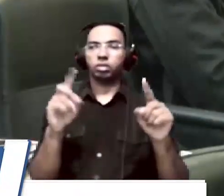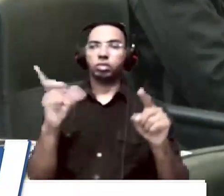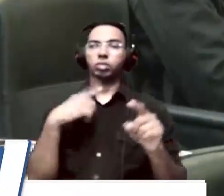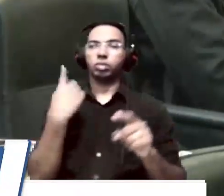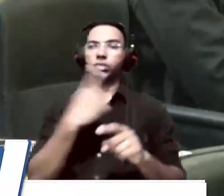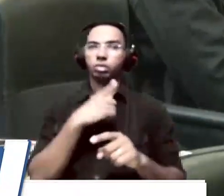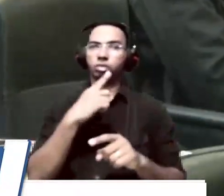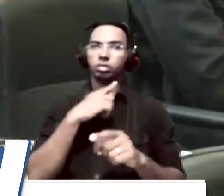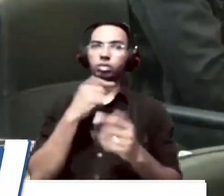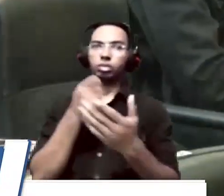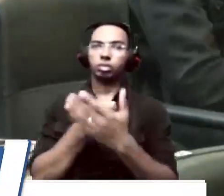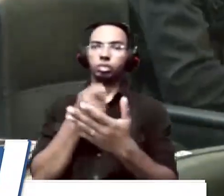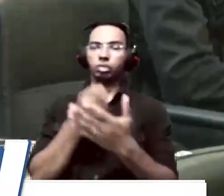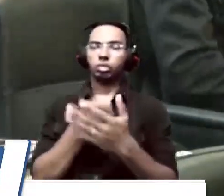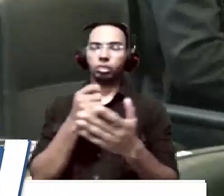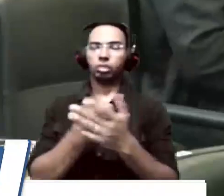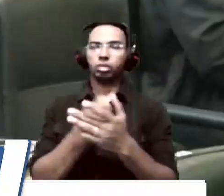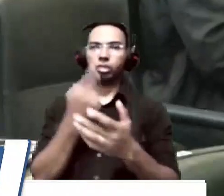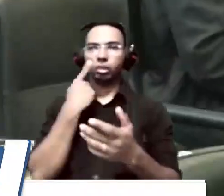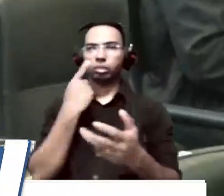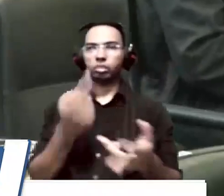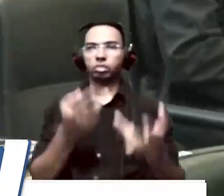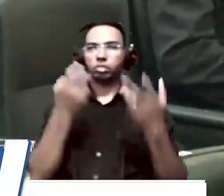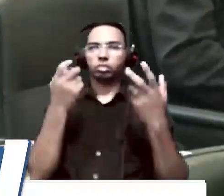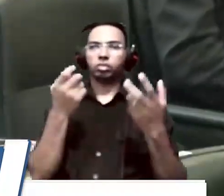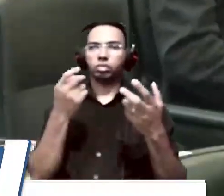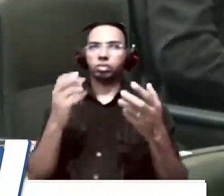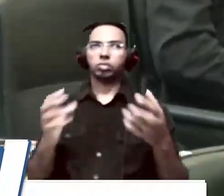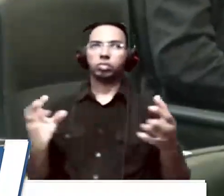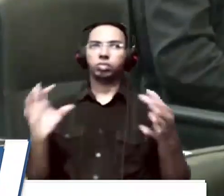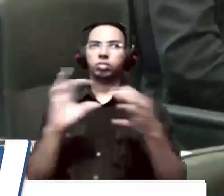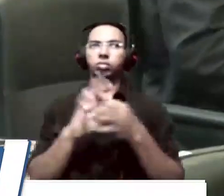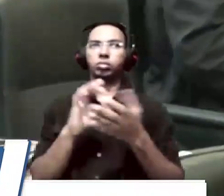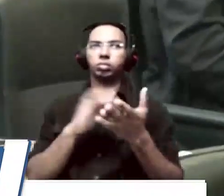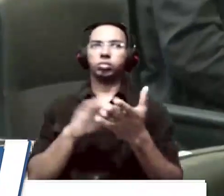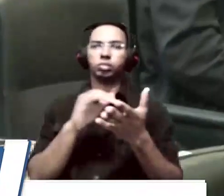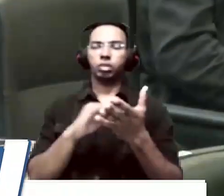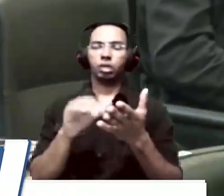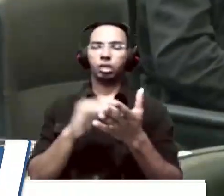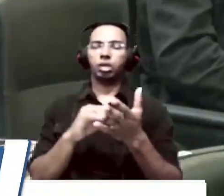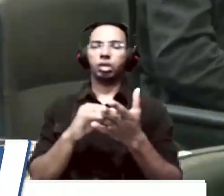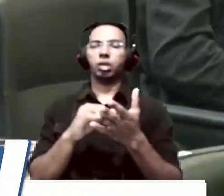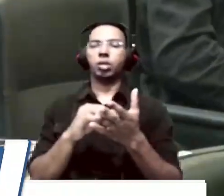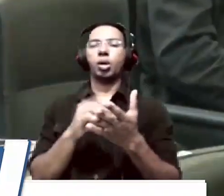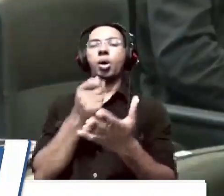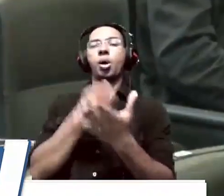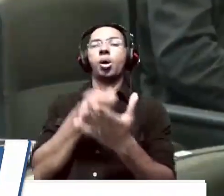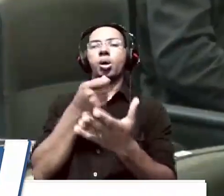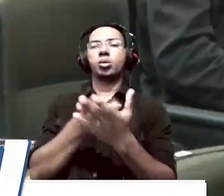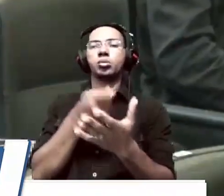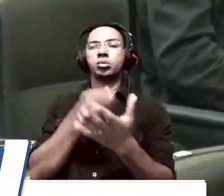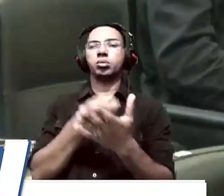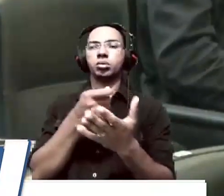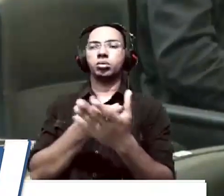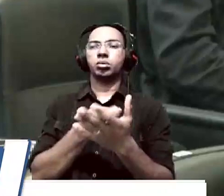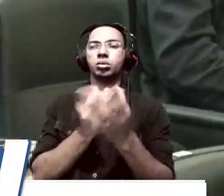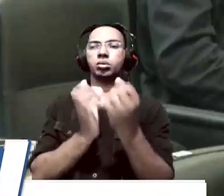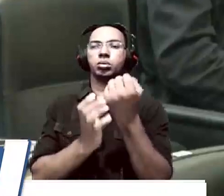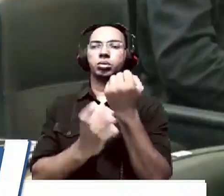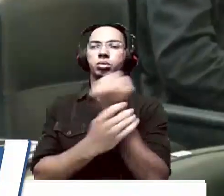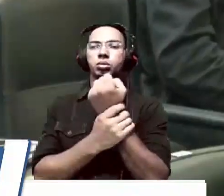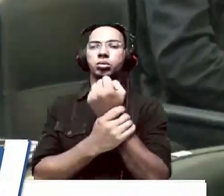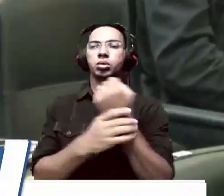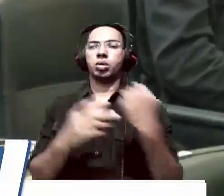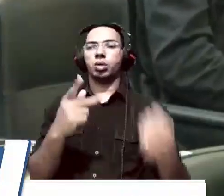de observar e vincular a Secretaria de Educação à obrigatoriedade de garantir o passe livre